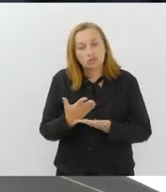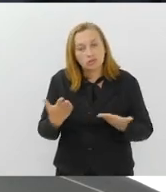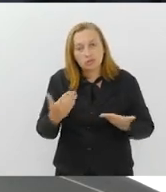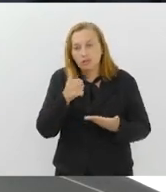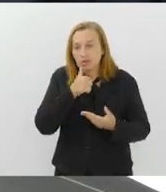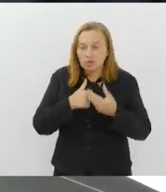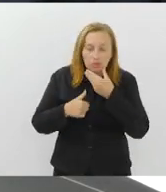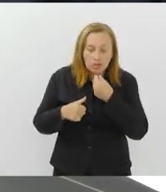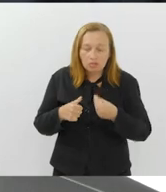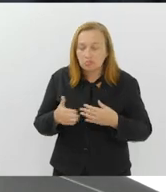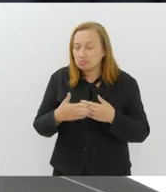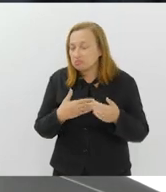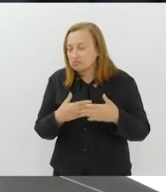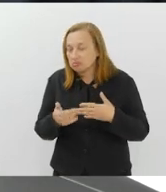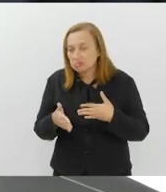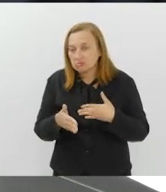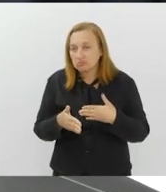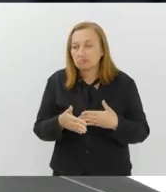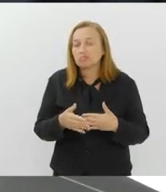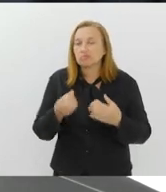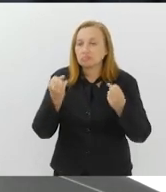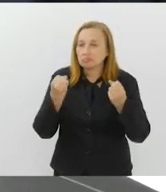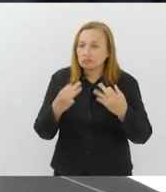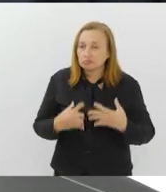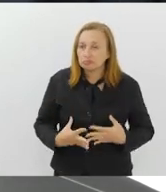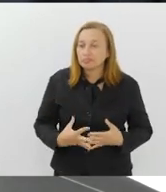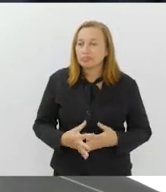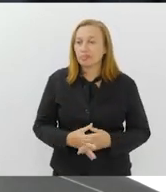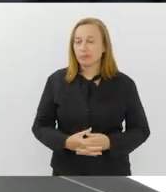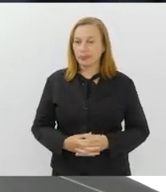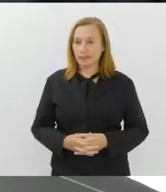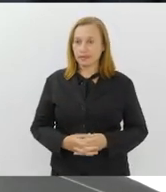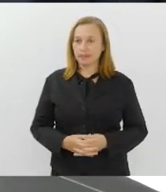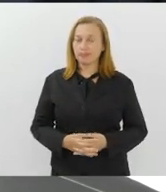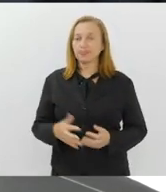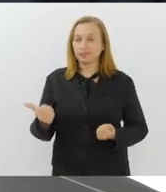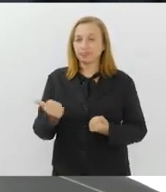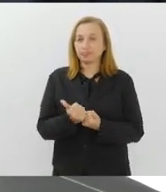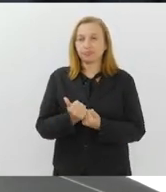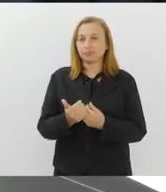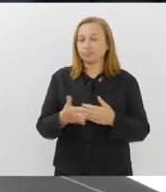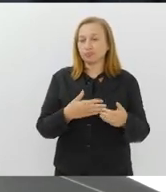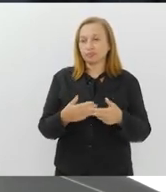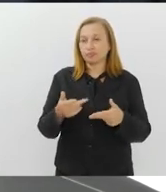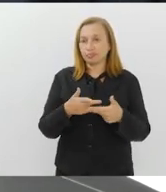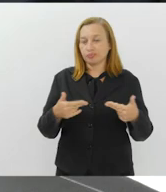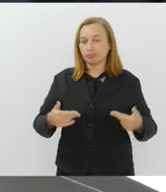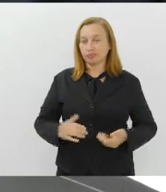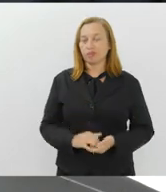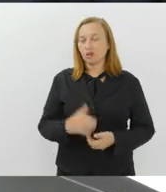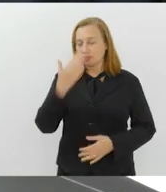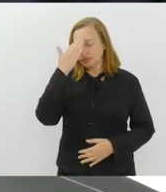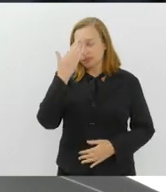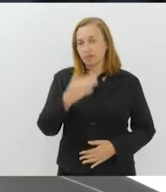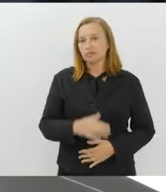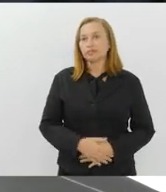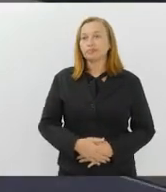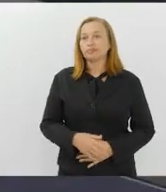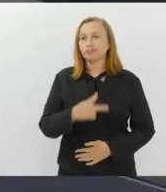senhoras para qualquer esclarecimento e apoiar no que for necessário. Muito obrigado. Presidente.